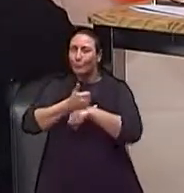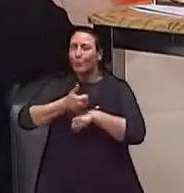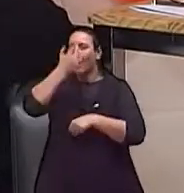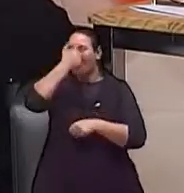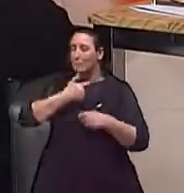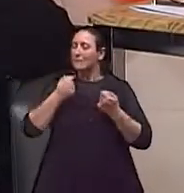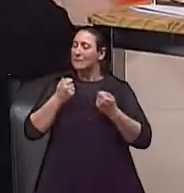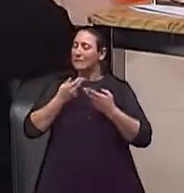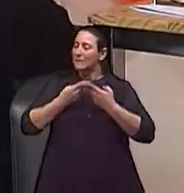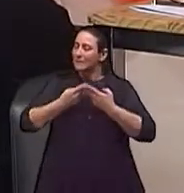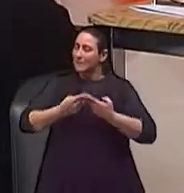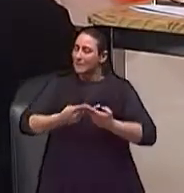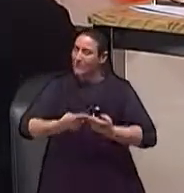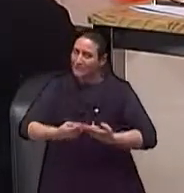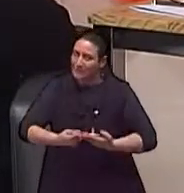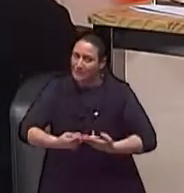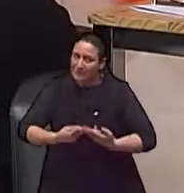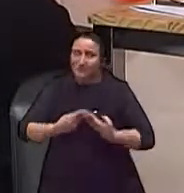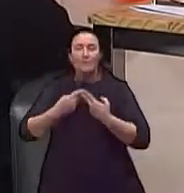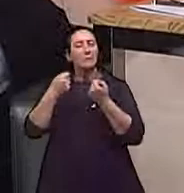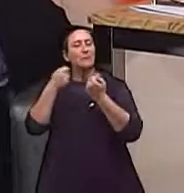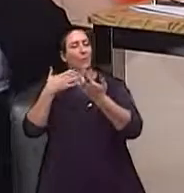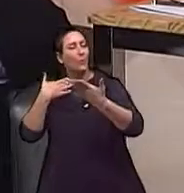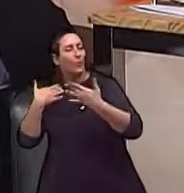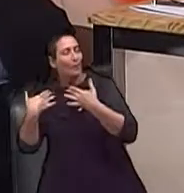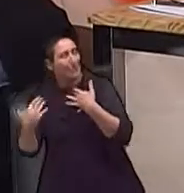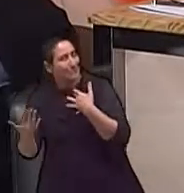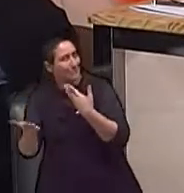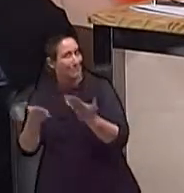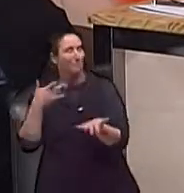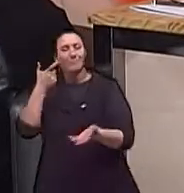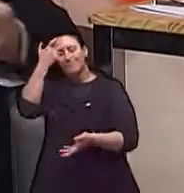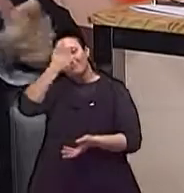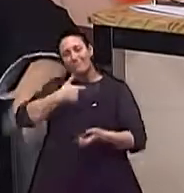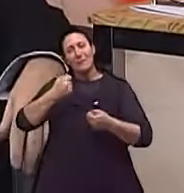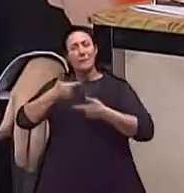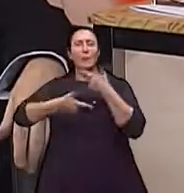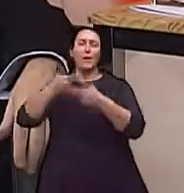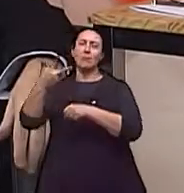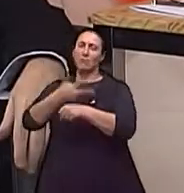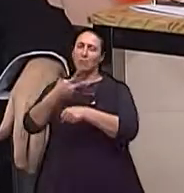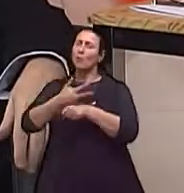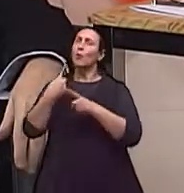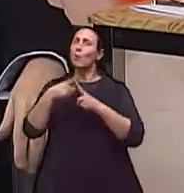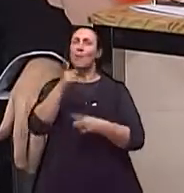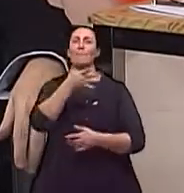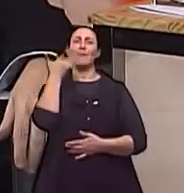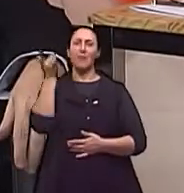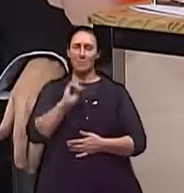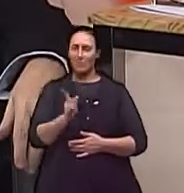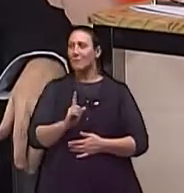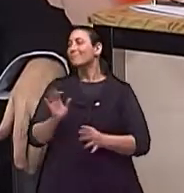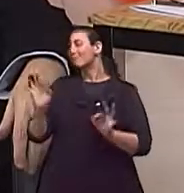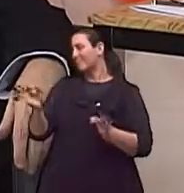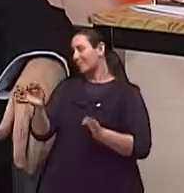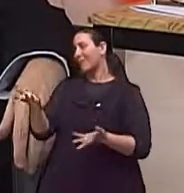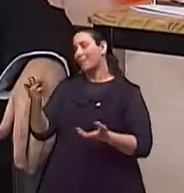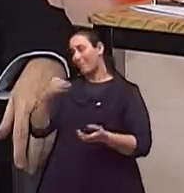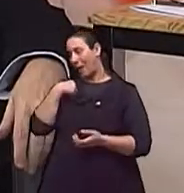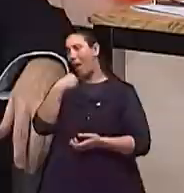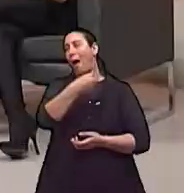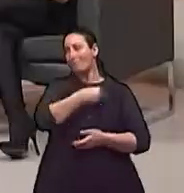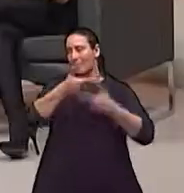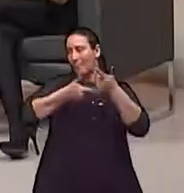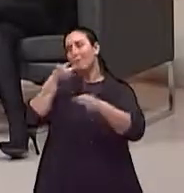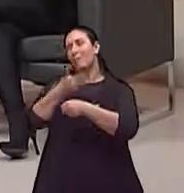paciência tem que ter jeito tem que gostar né também de trabalhar com o paciente idoso né clar geriatra não é qualquer médico que dá